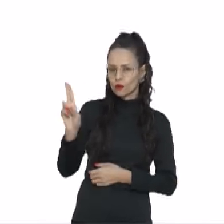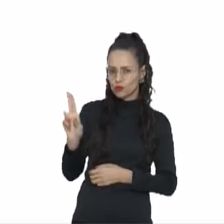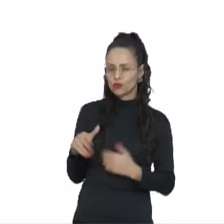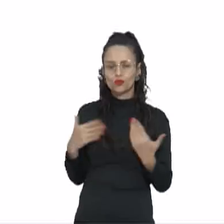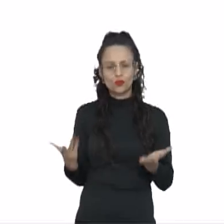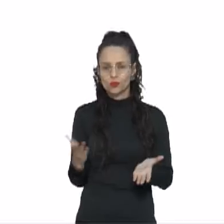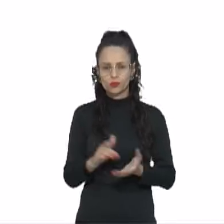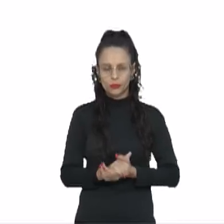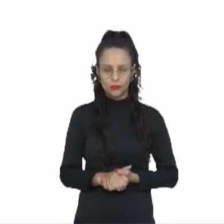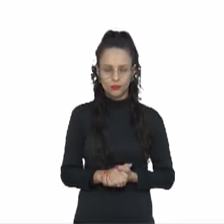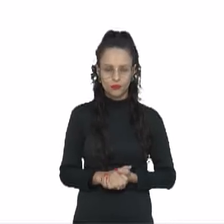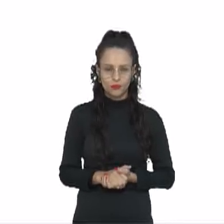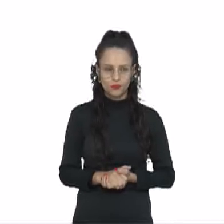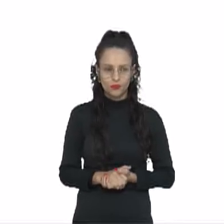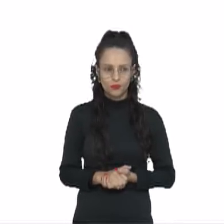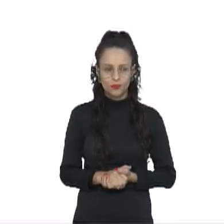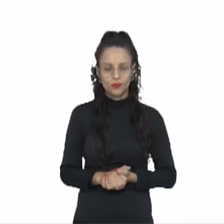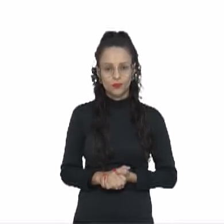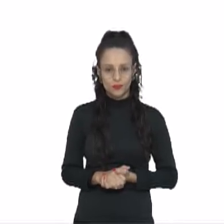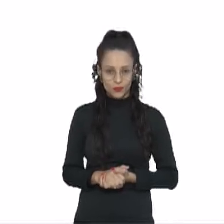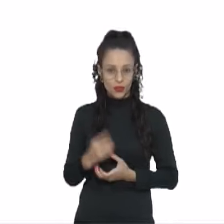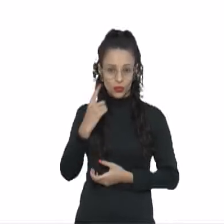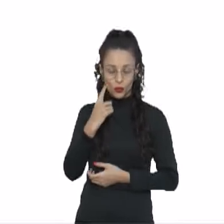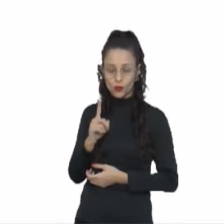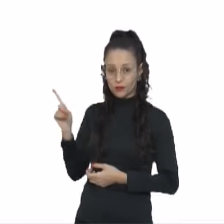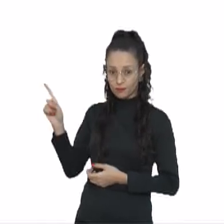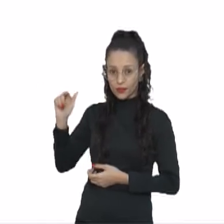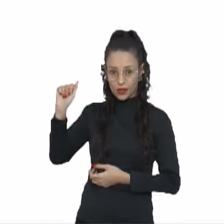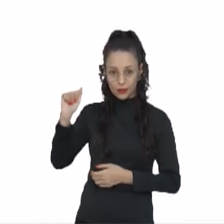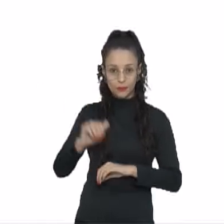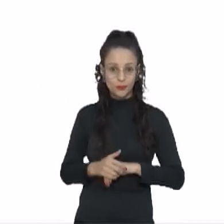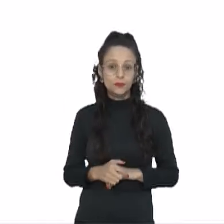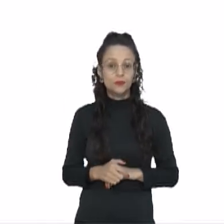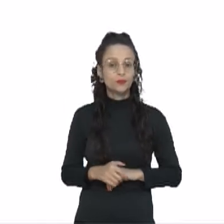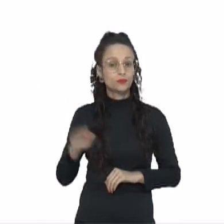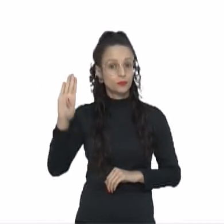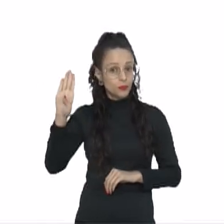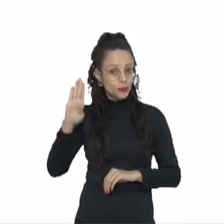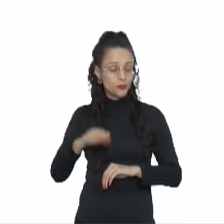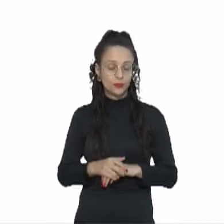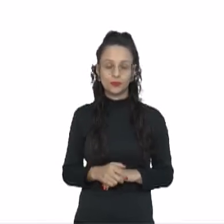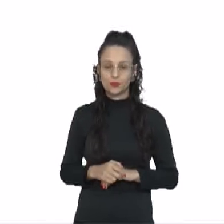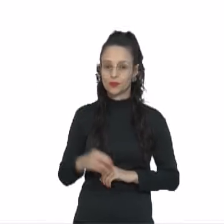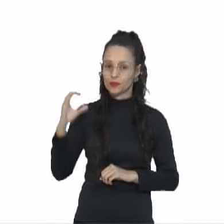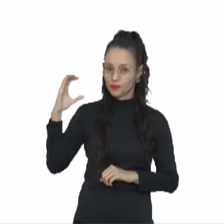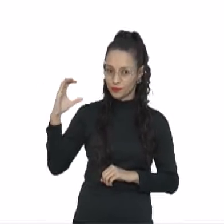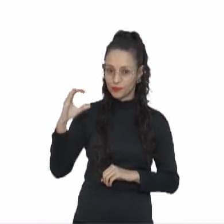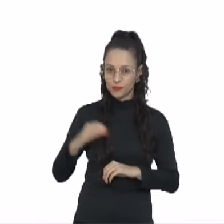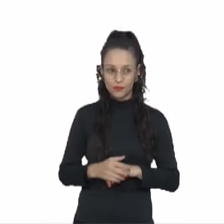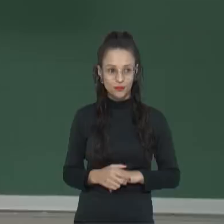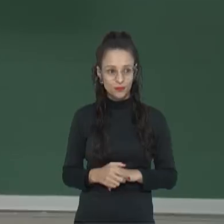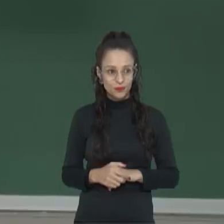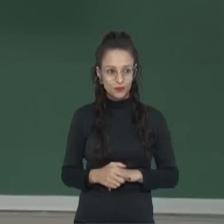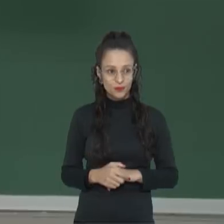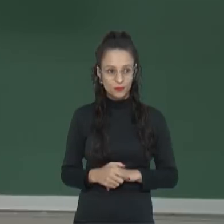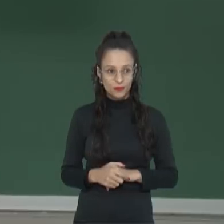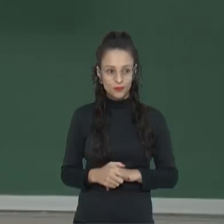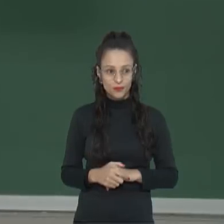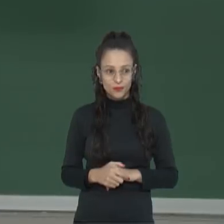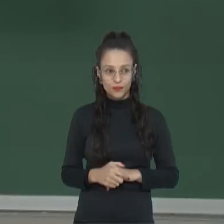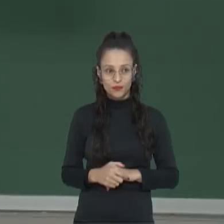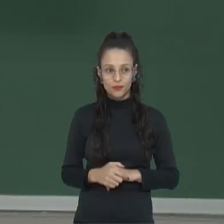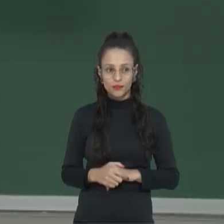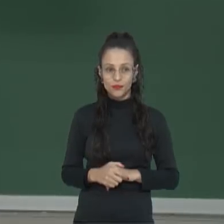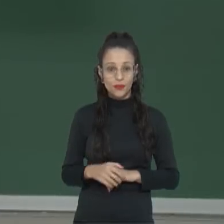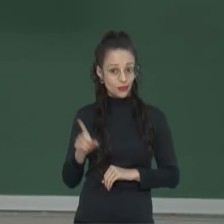dos mensageiros do Império? Letra A, eram os chasques. Letra B, era o tambo. Letra C, faz isso.